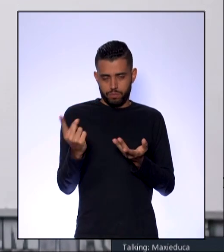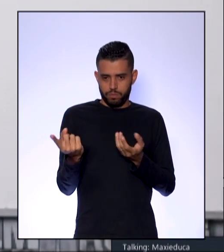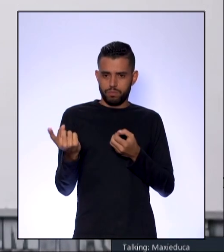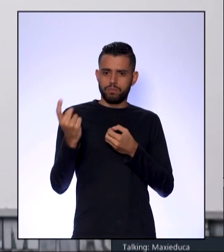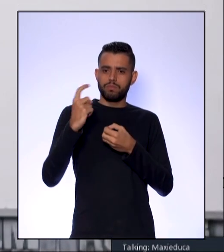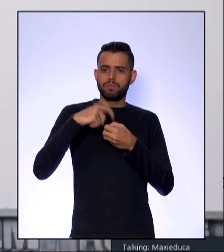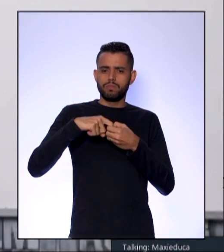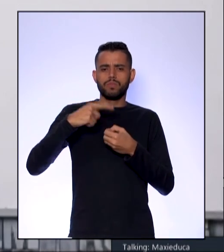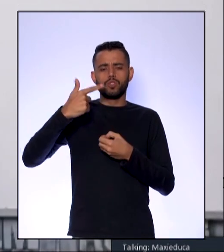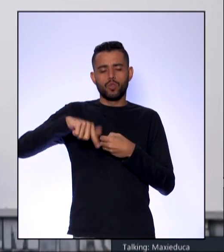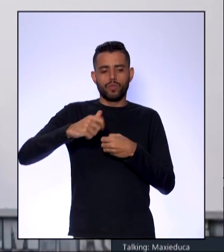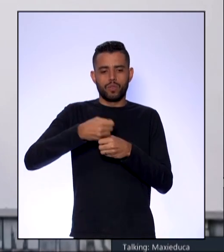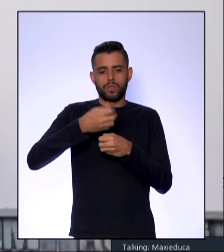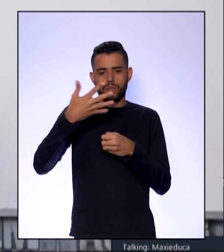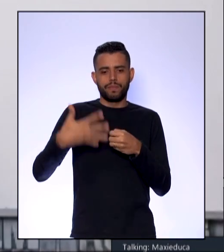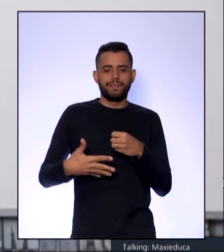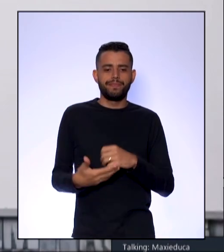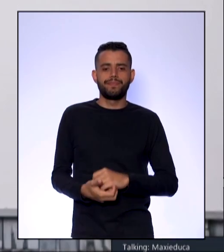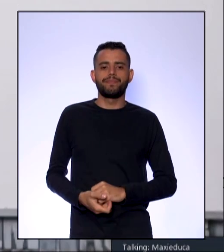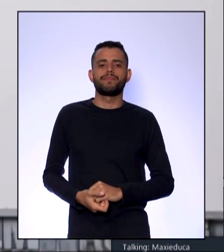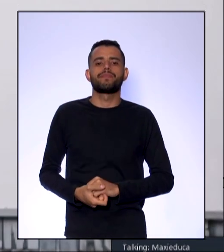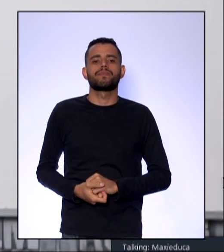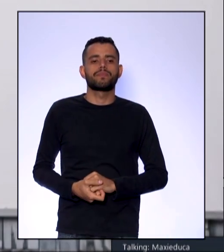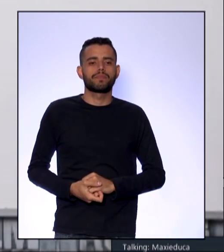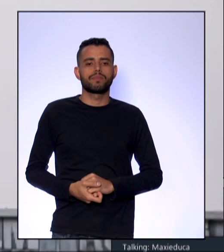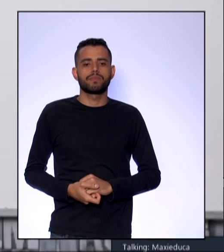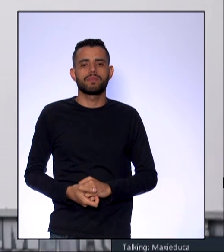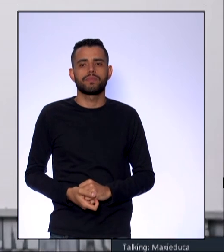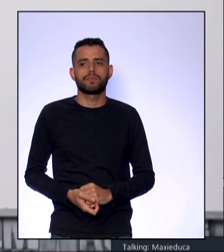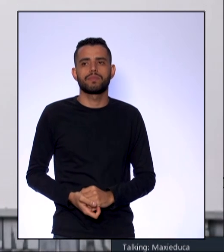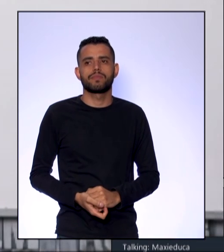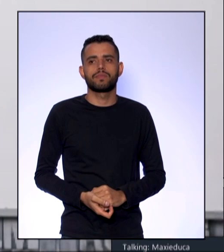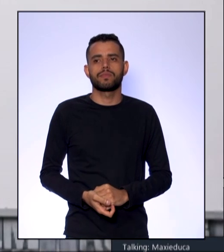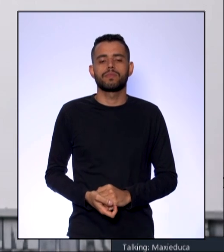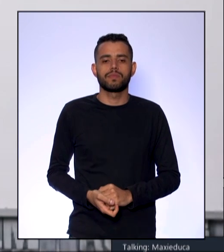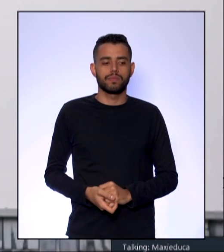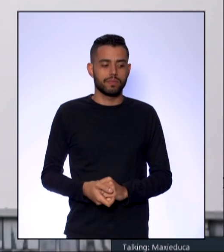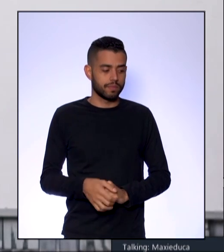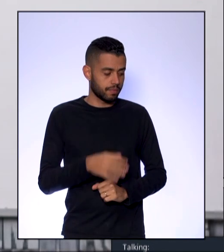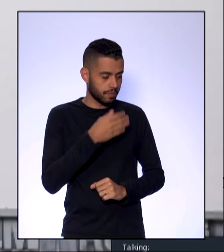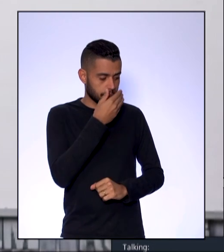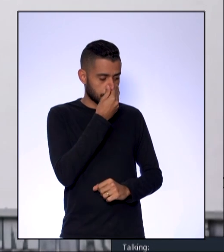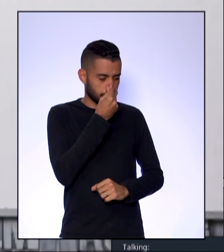ao nosso conteúdo, tá? Primeiramente, vamos pensar no seguinte.